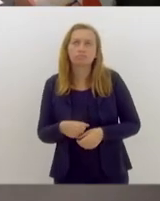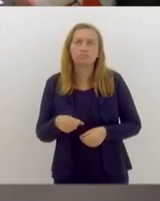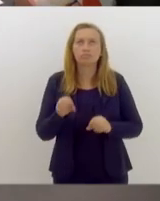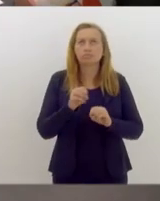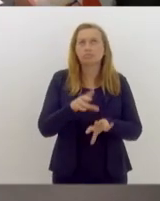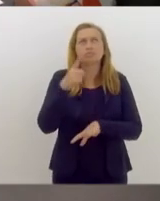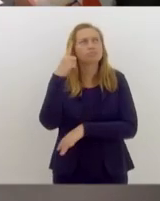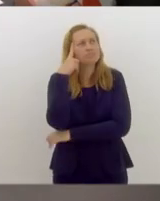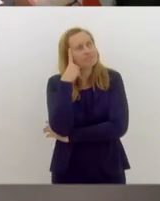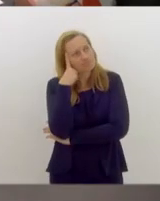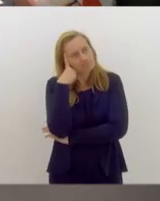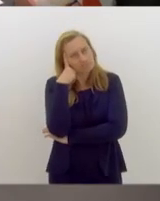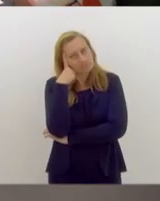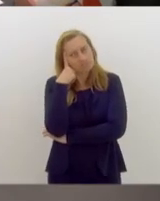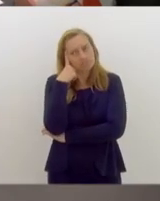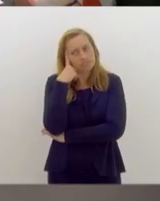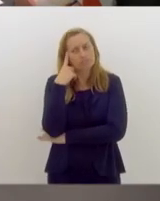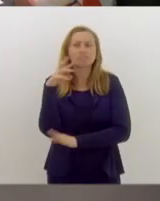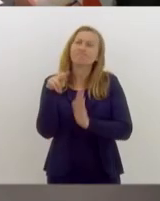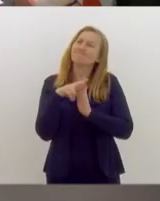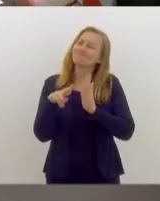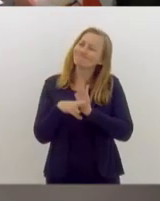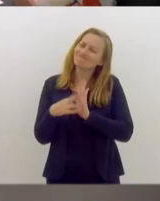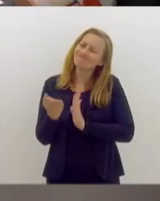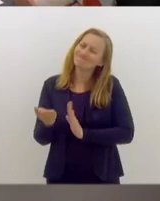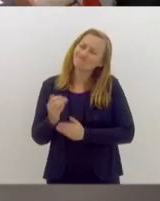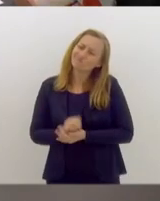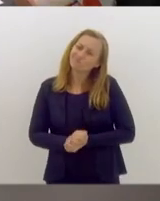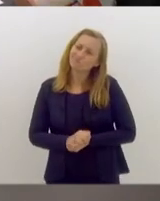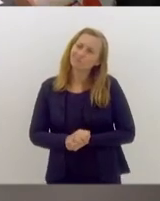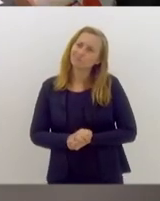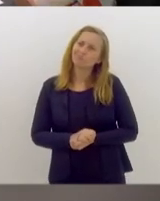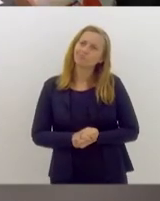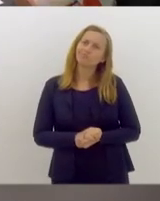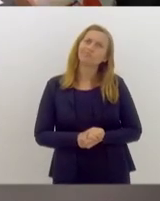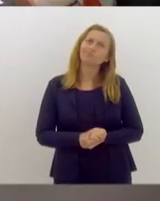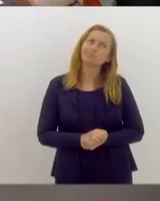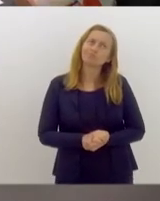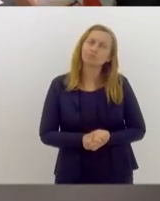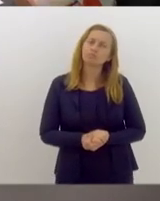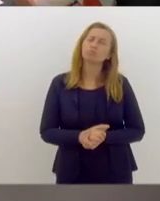pensar, né, em diretrizes como essas diante